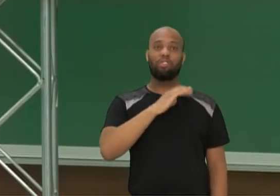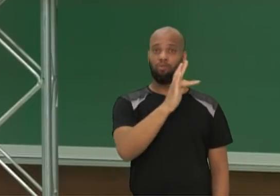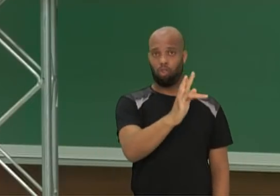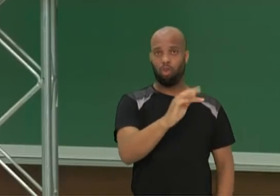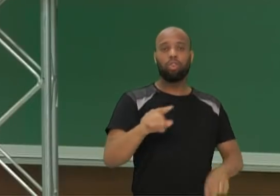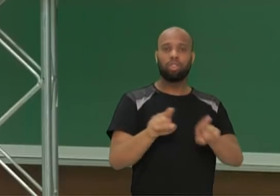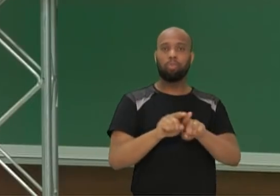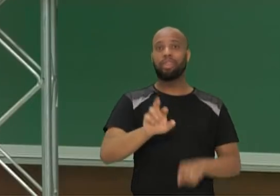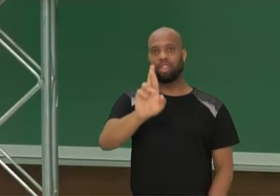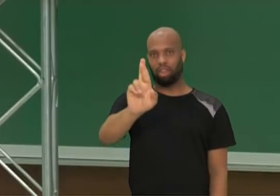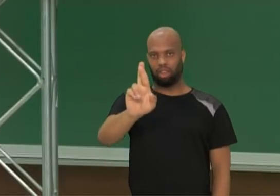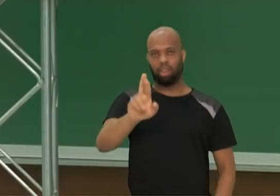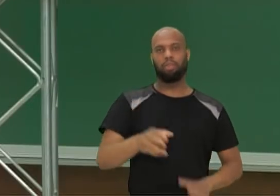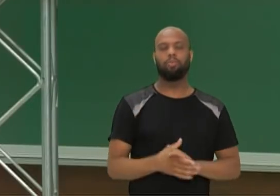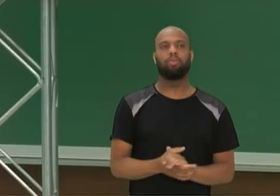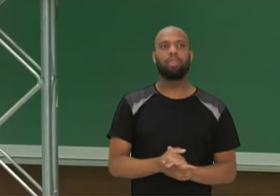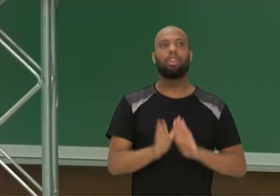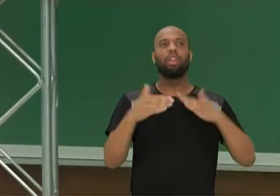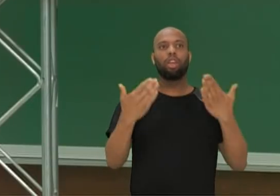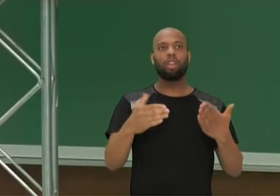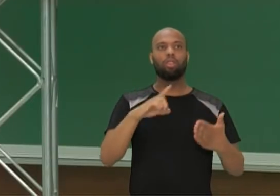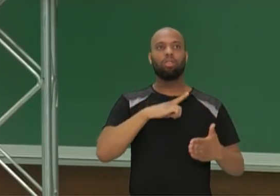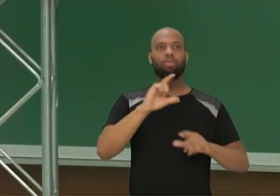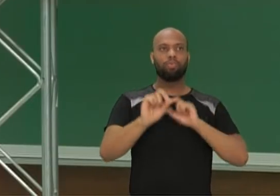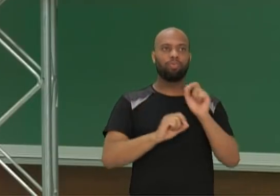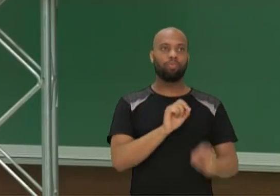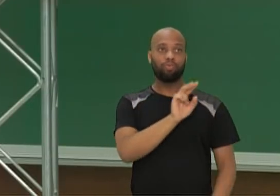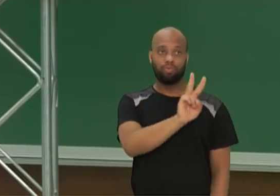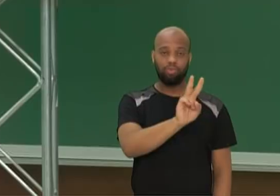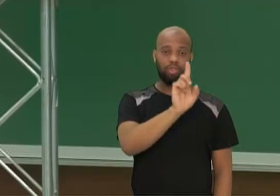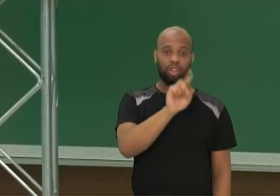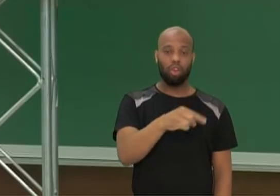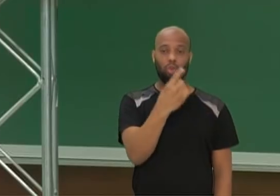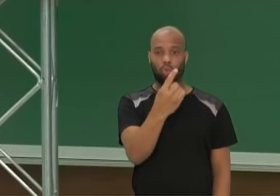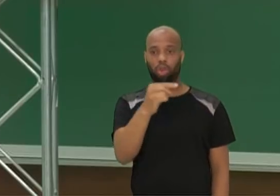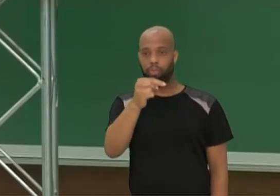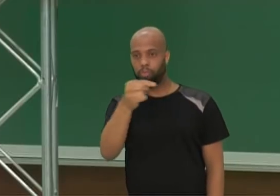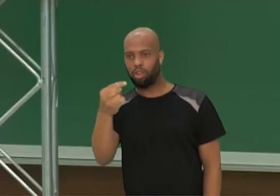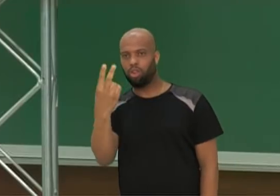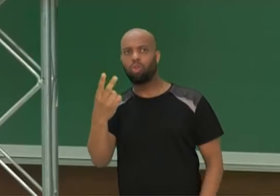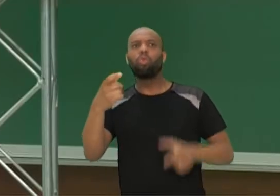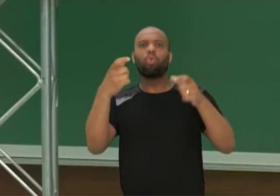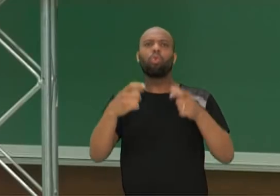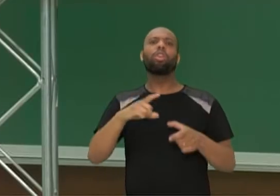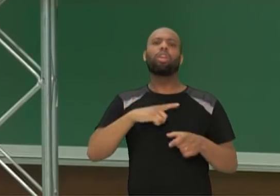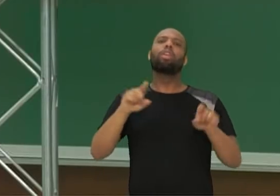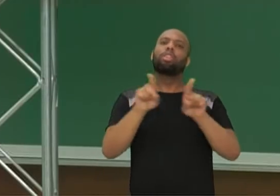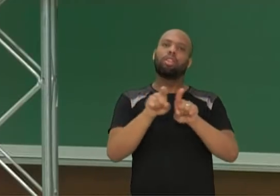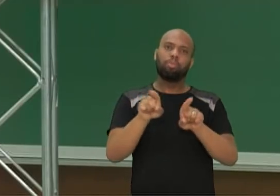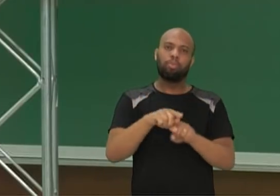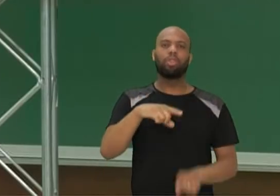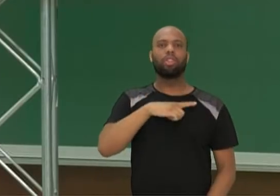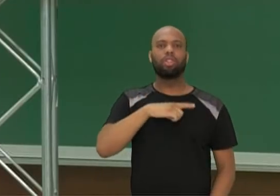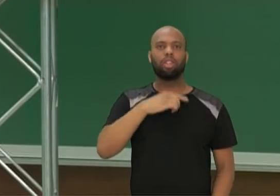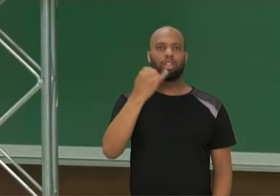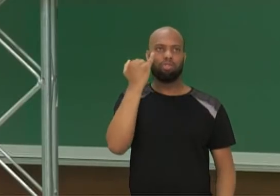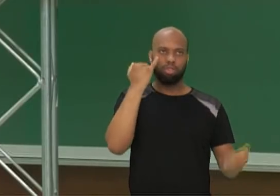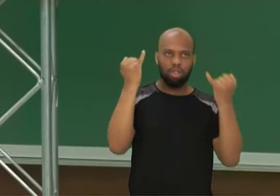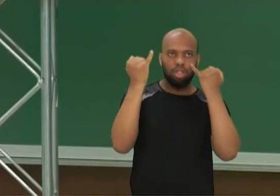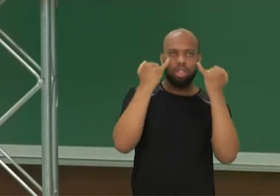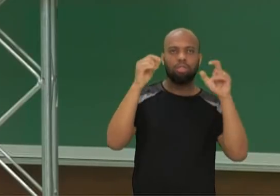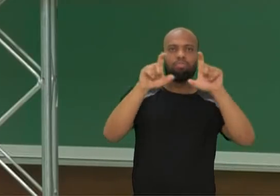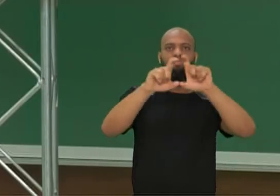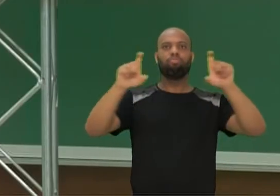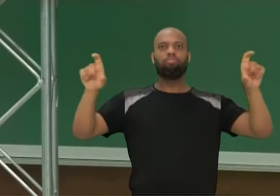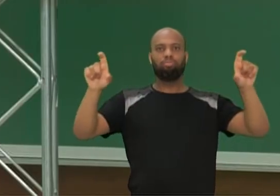foco e a reta diretriz. O vértice é 1 menos 2, da onde eu tirei isso? Também da equação